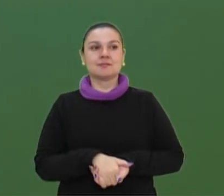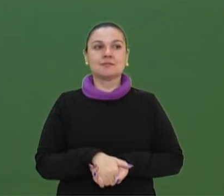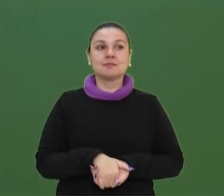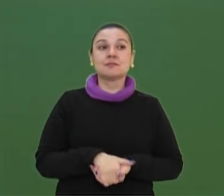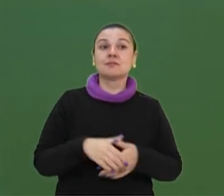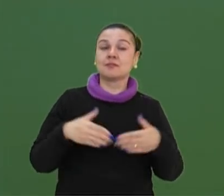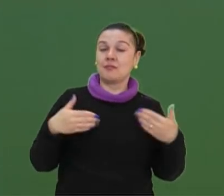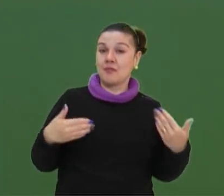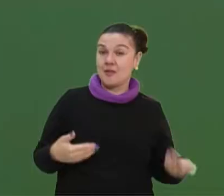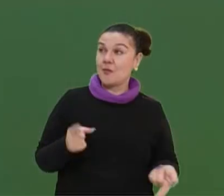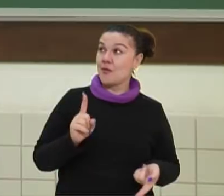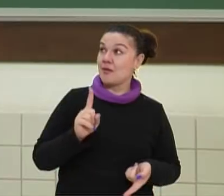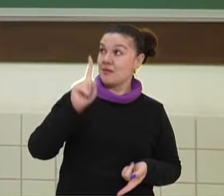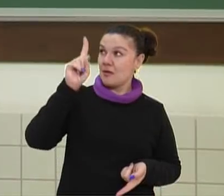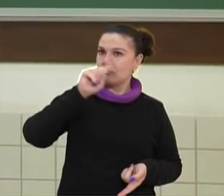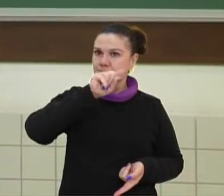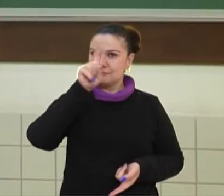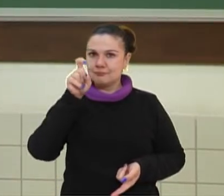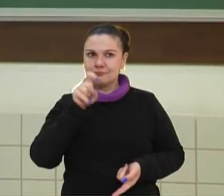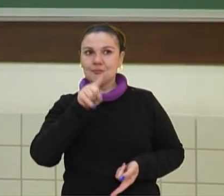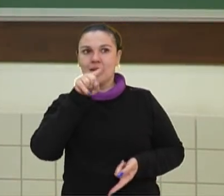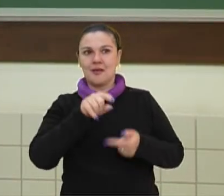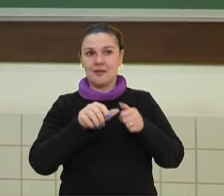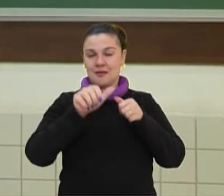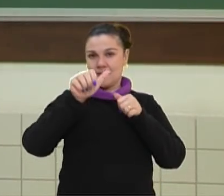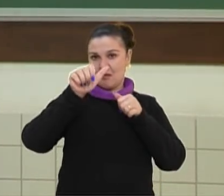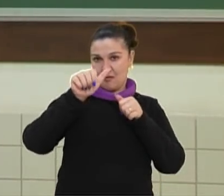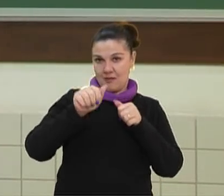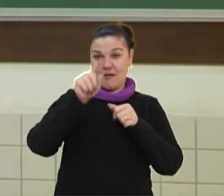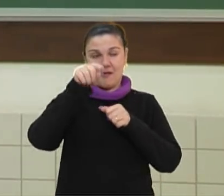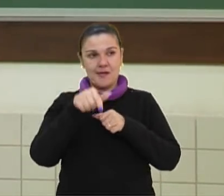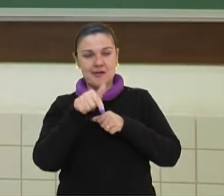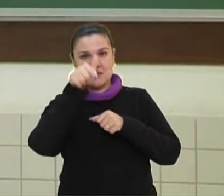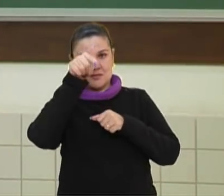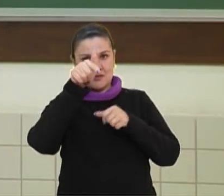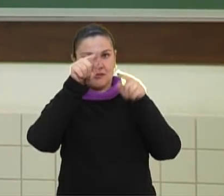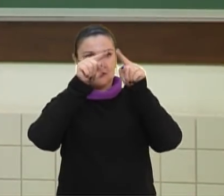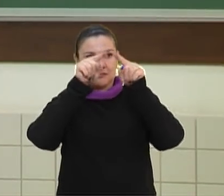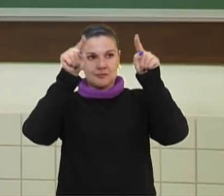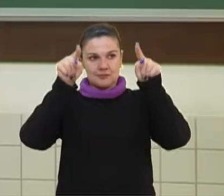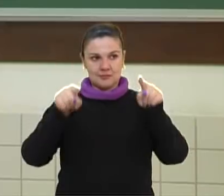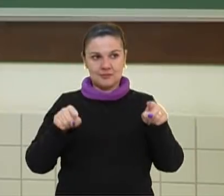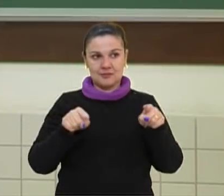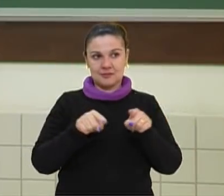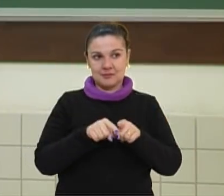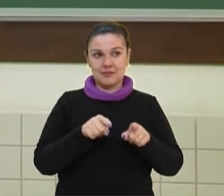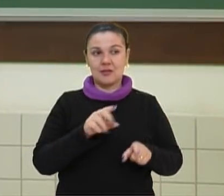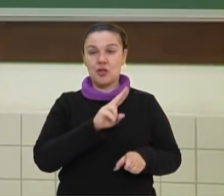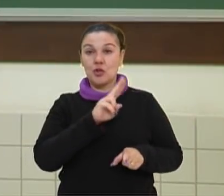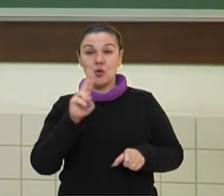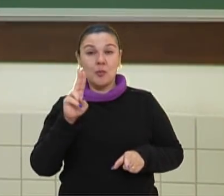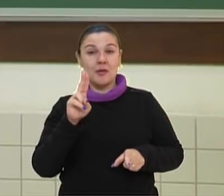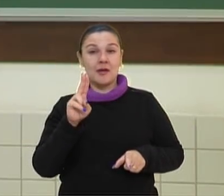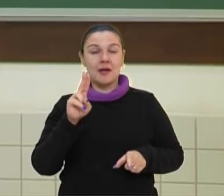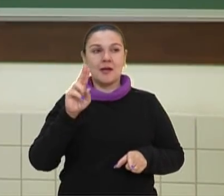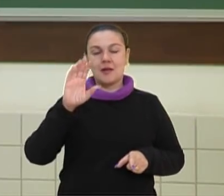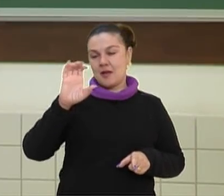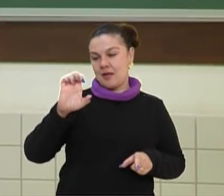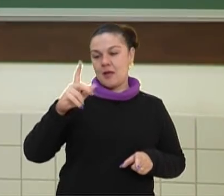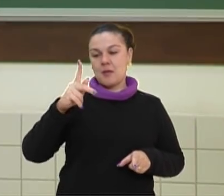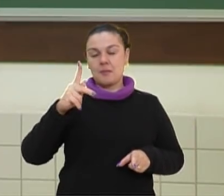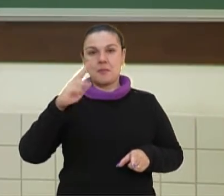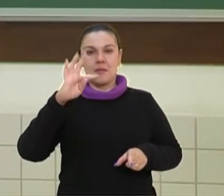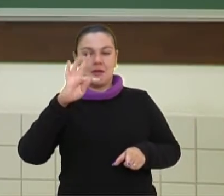o polígono, o que que nós temos? Se o polígono são 7 lados, significa que é um polígono que chama-se o quê?